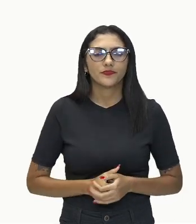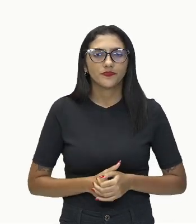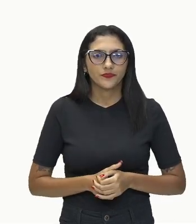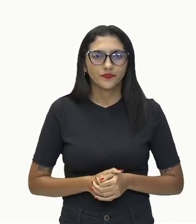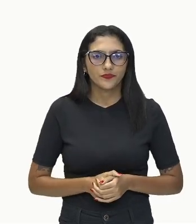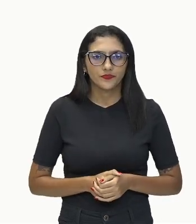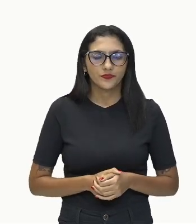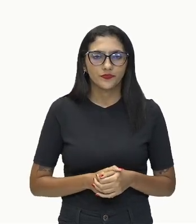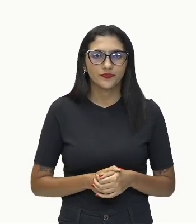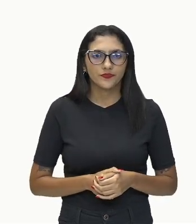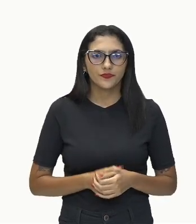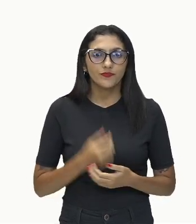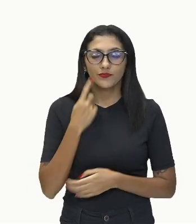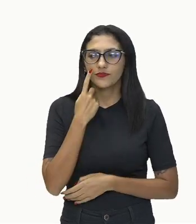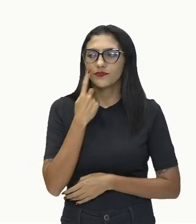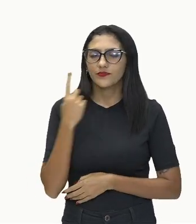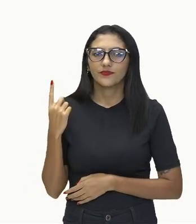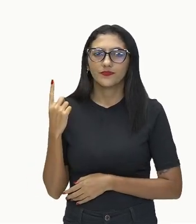Veja, aí está